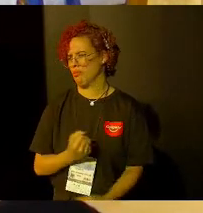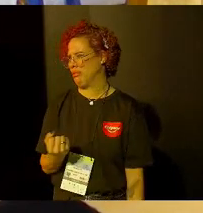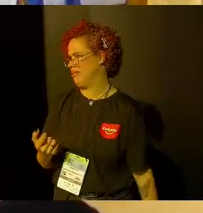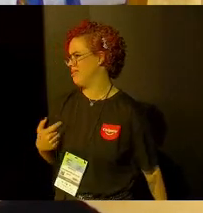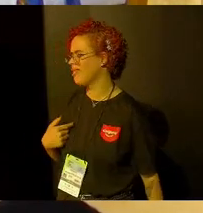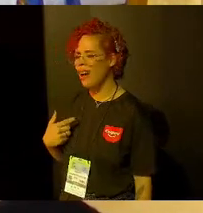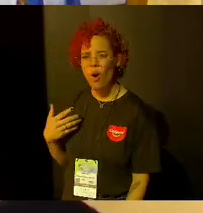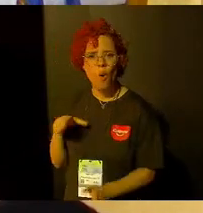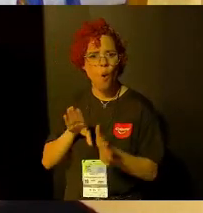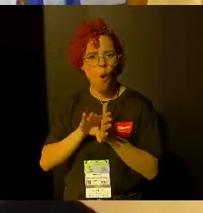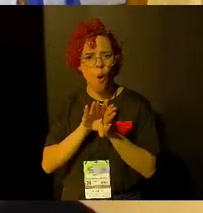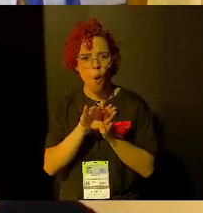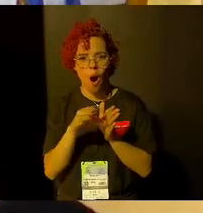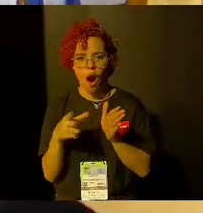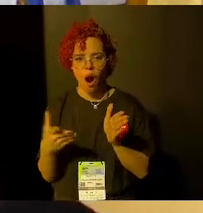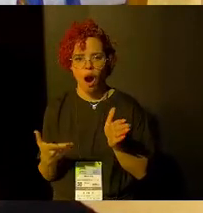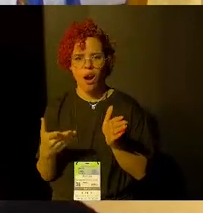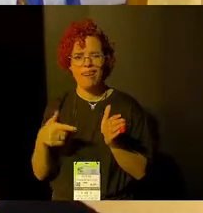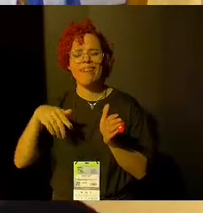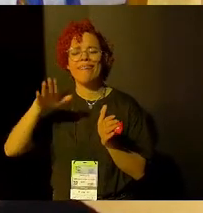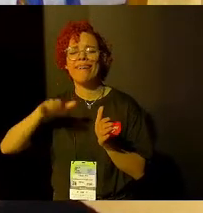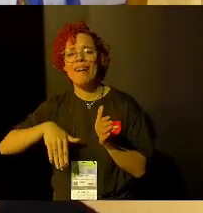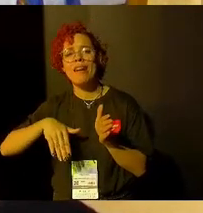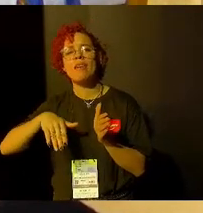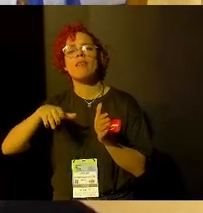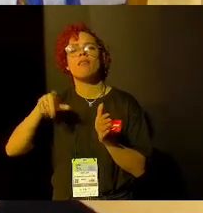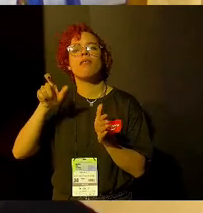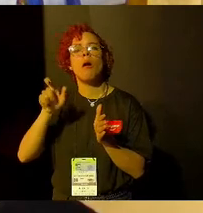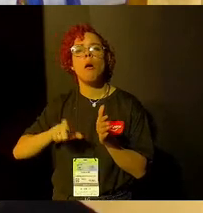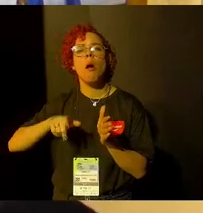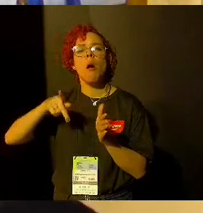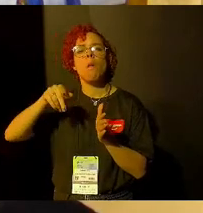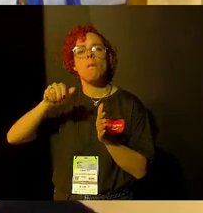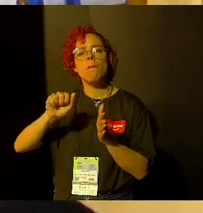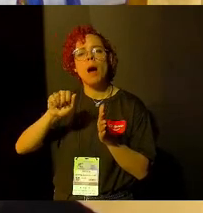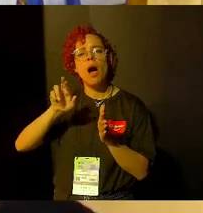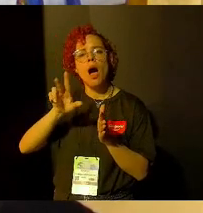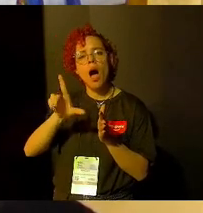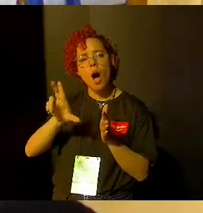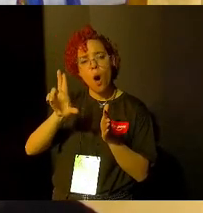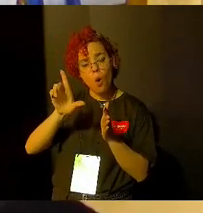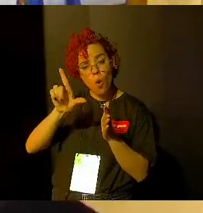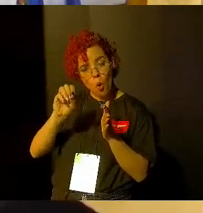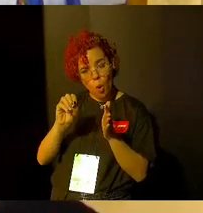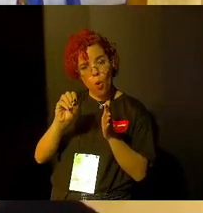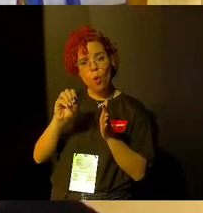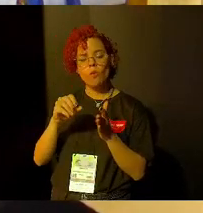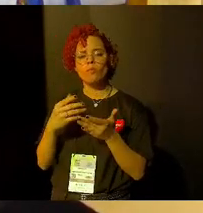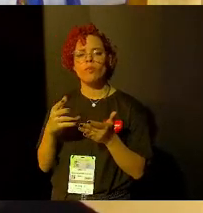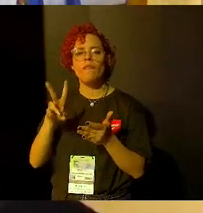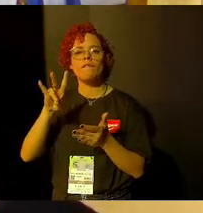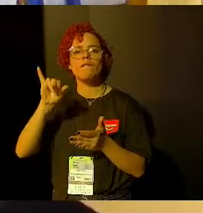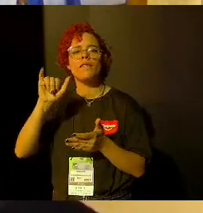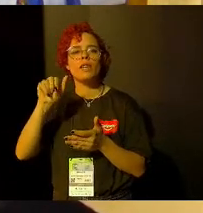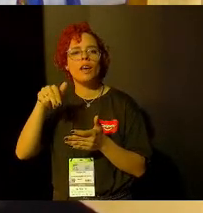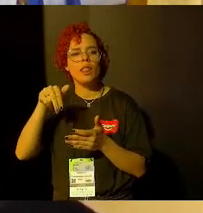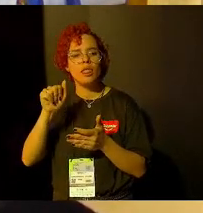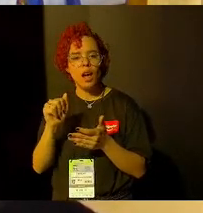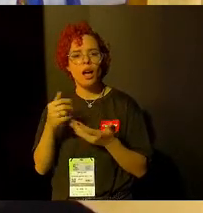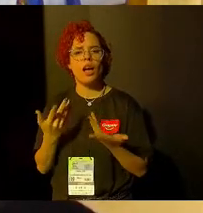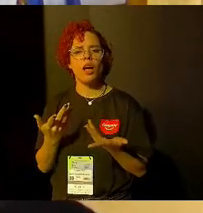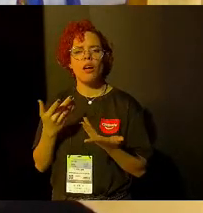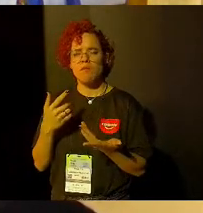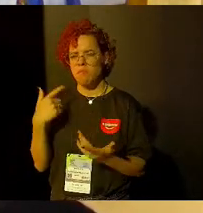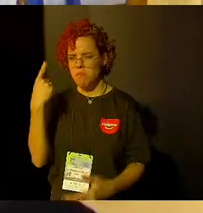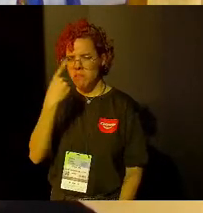googlezão da vida quem é Paulo Fernandes Viana aparece uma cara bem tensa eu falei não agora